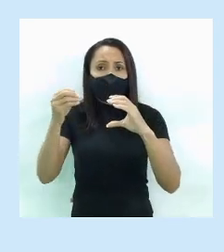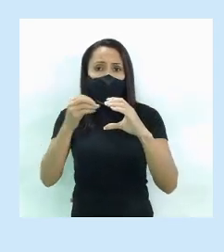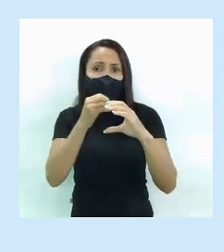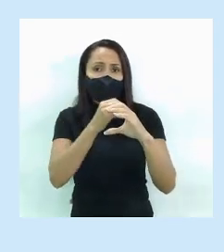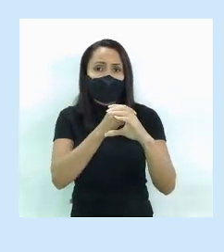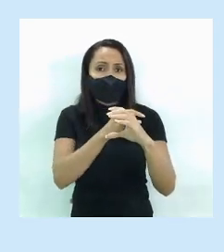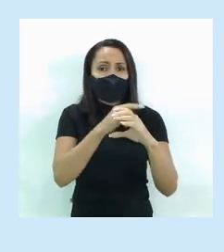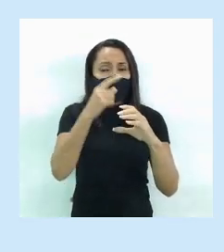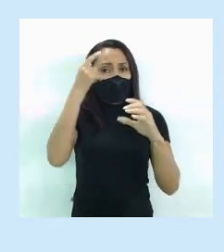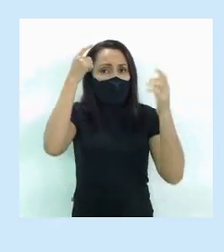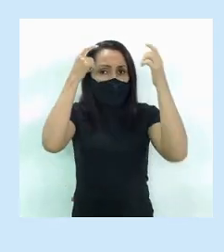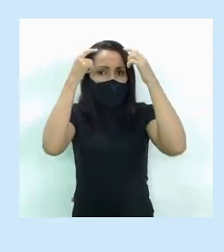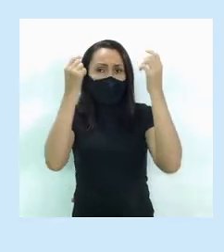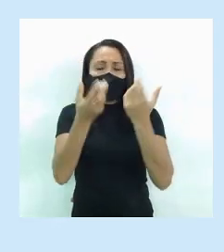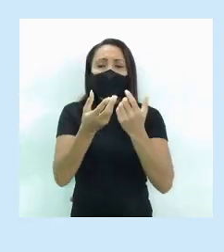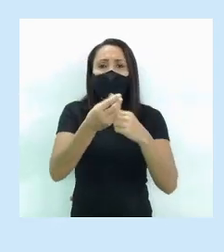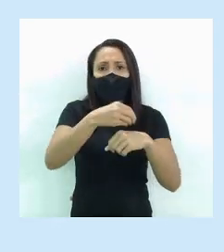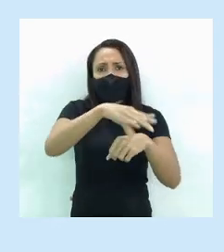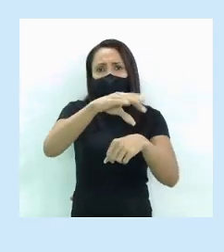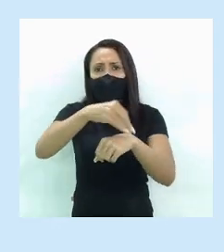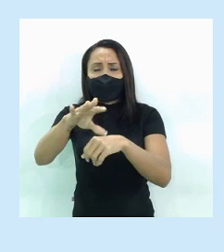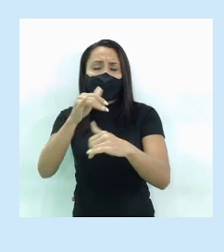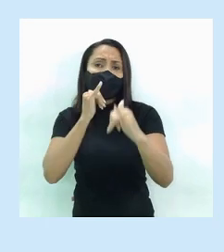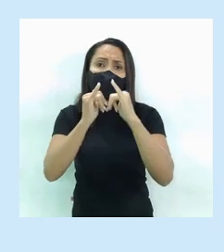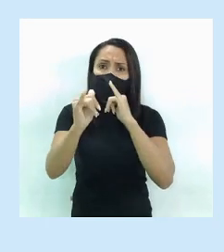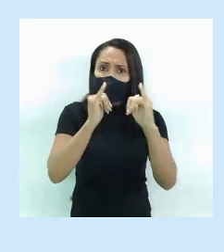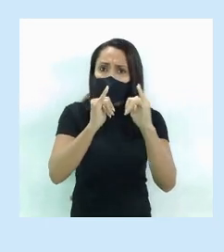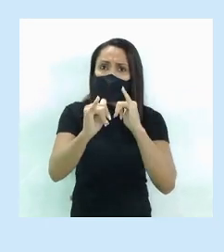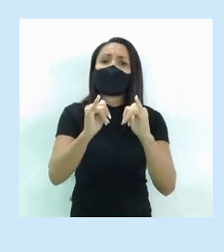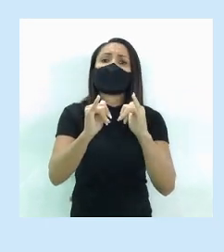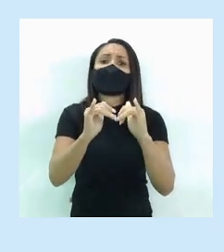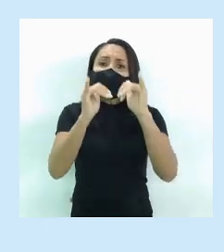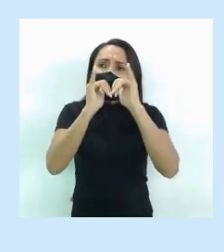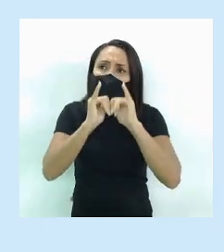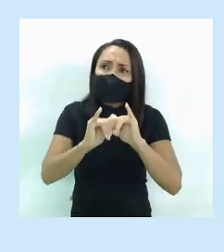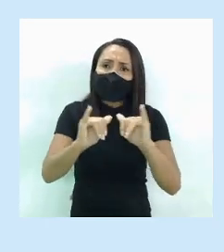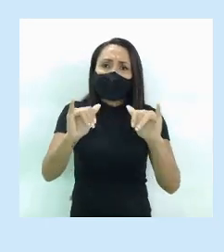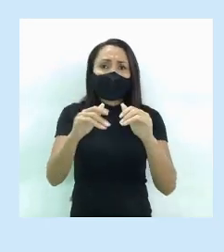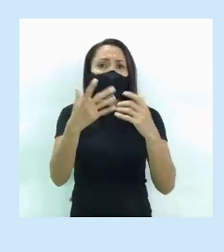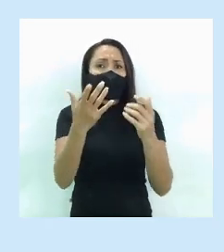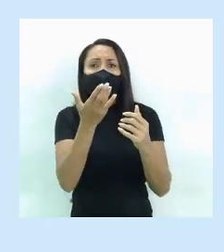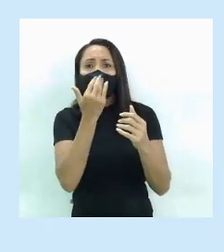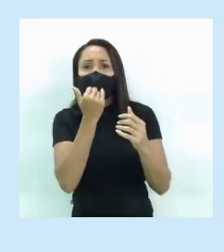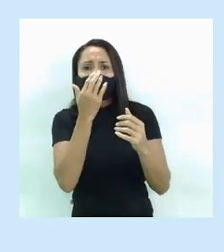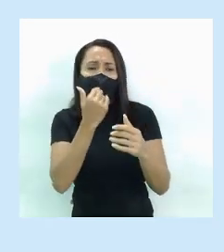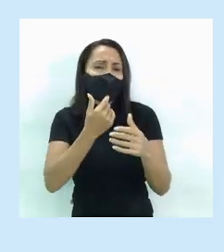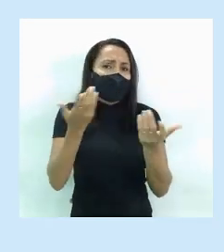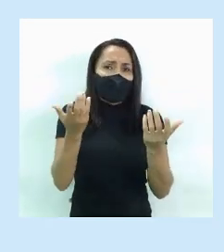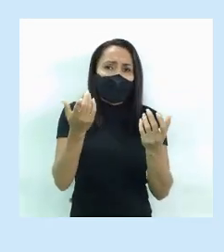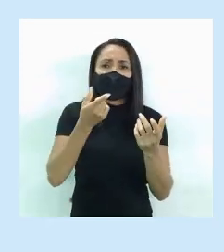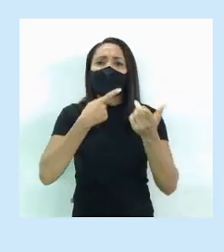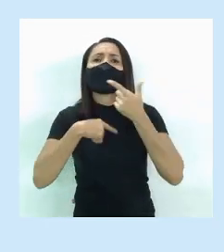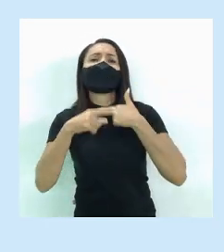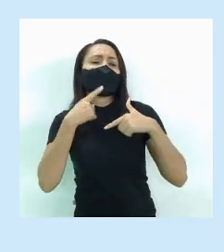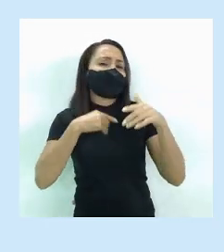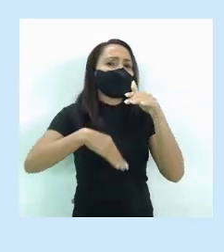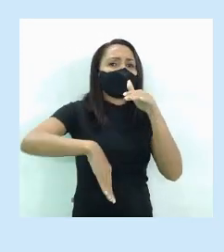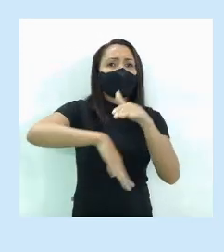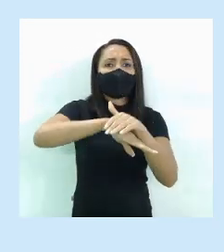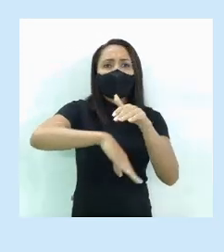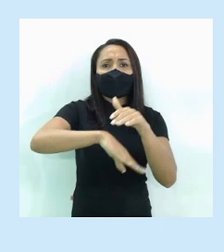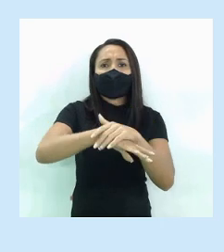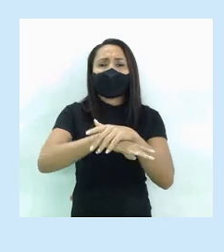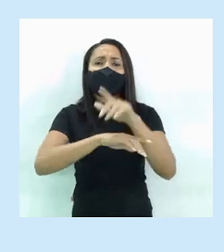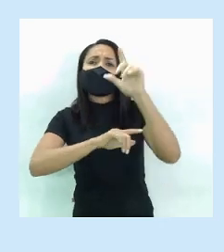emitindo informações, dando informações. Como eu falei, dá vontade de você se alimentar, de jogar bola, dá vontade de você